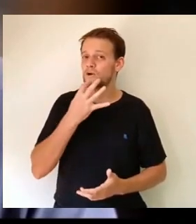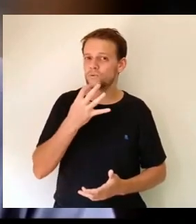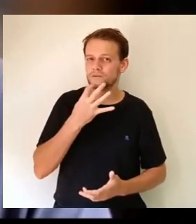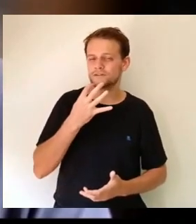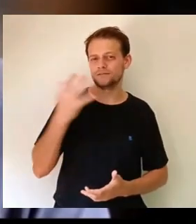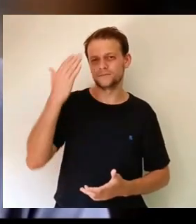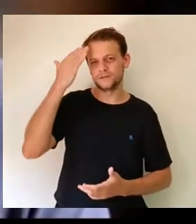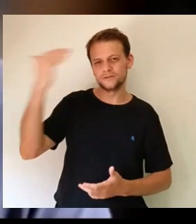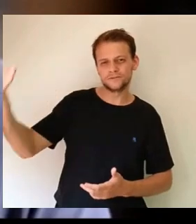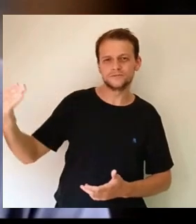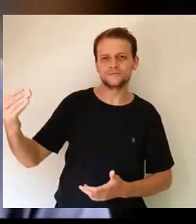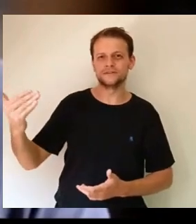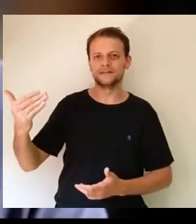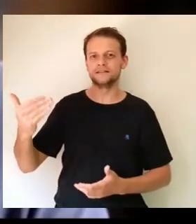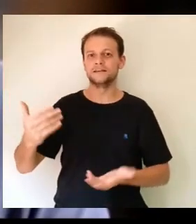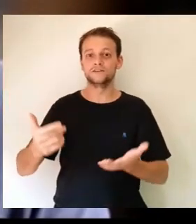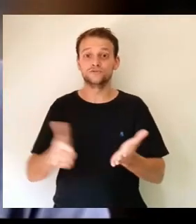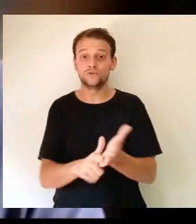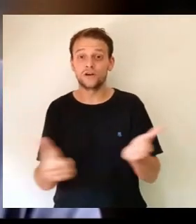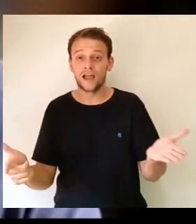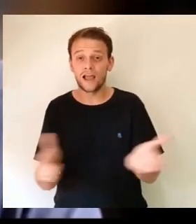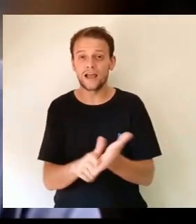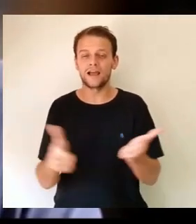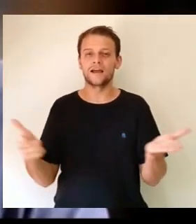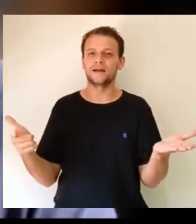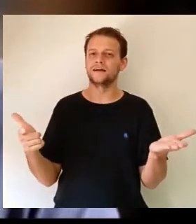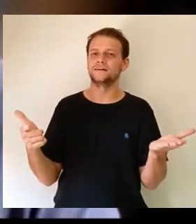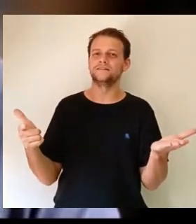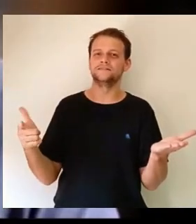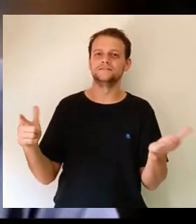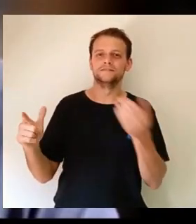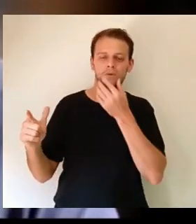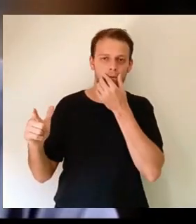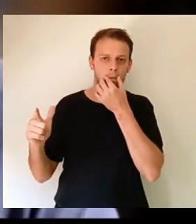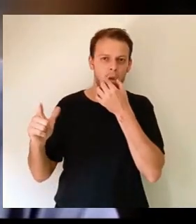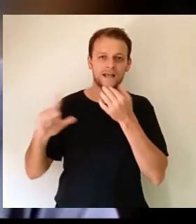conhecimento popular, então, digamos assim, revistas, jornais, né?